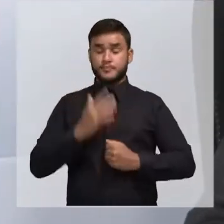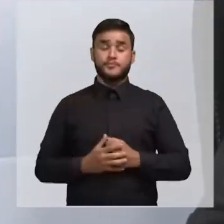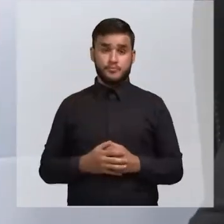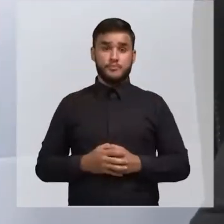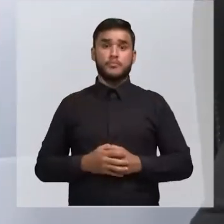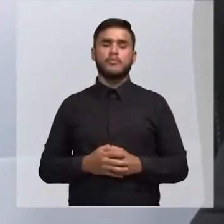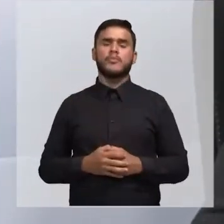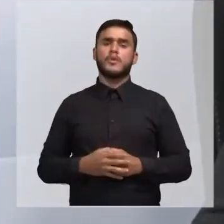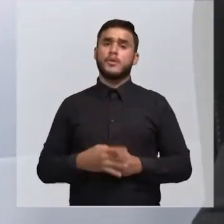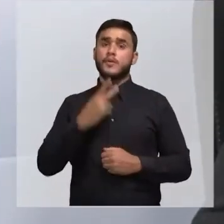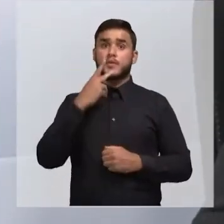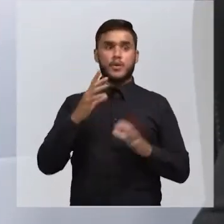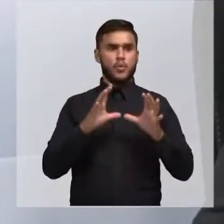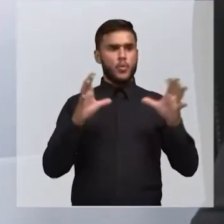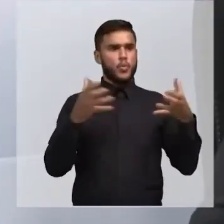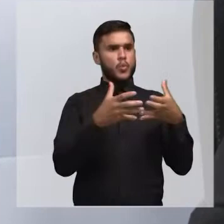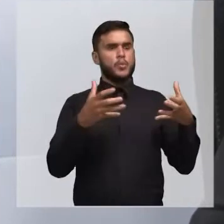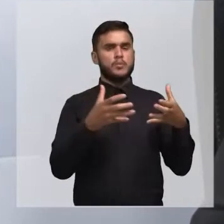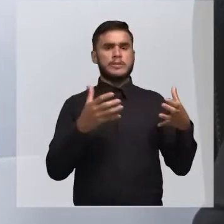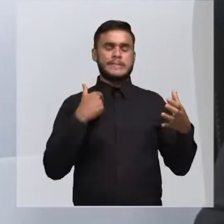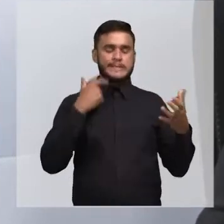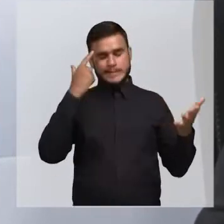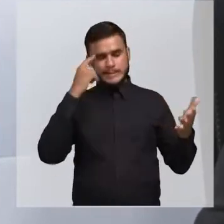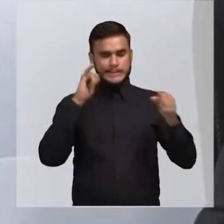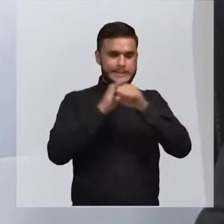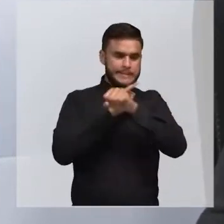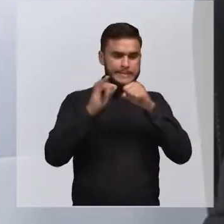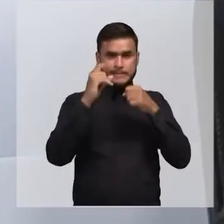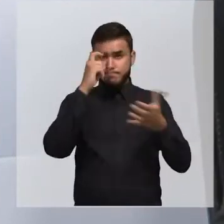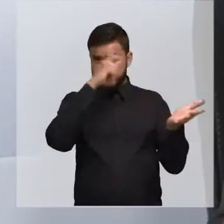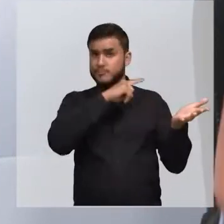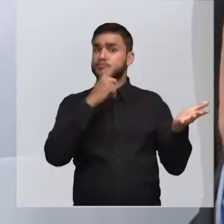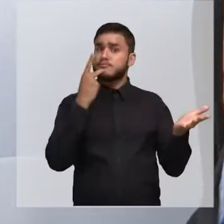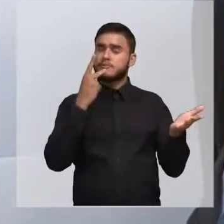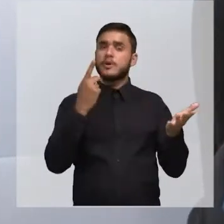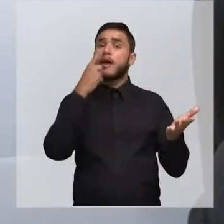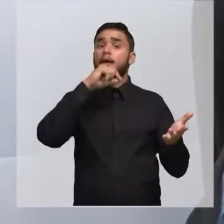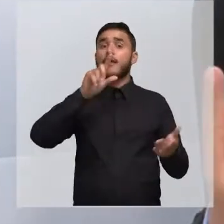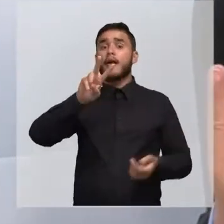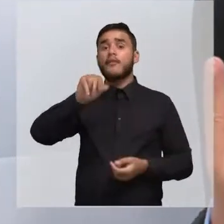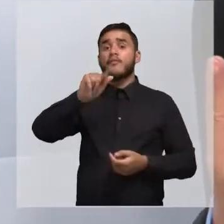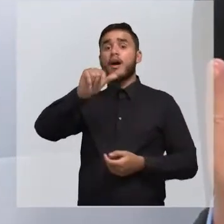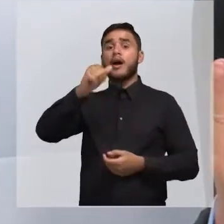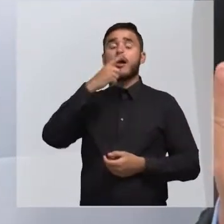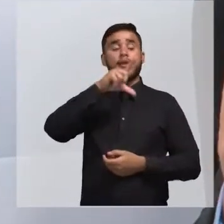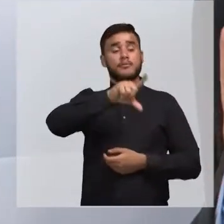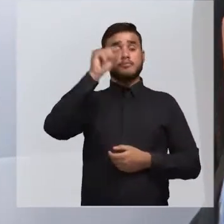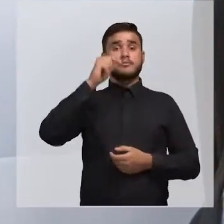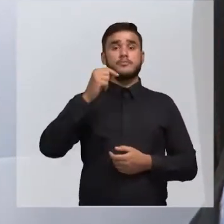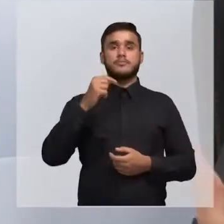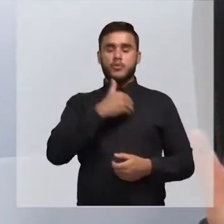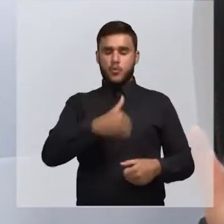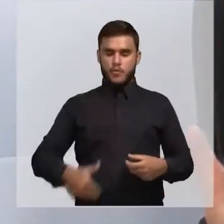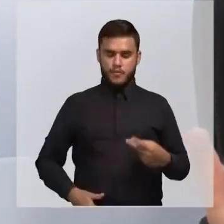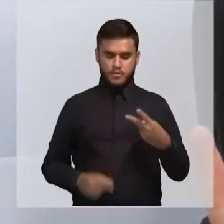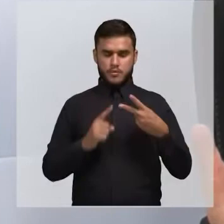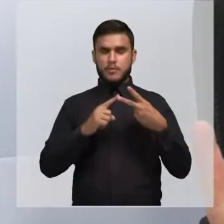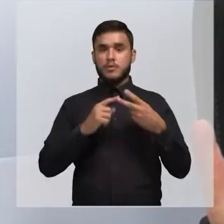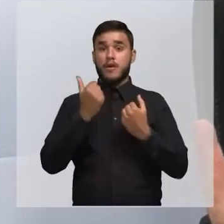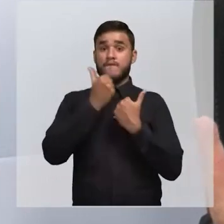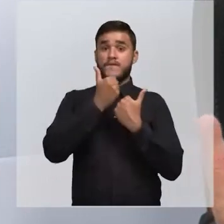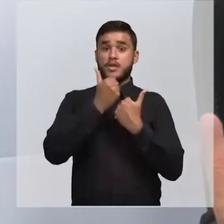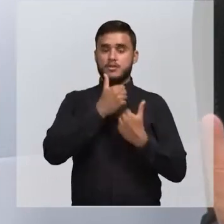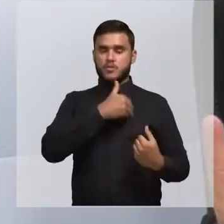muito gigantesco, você vai ter dificuldades. Por quê? Uma vaga de governador, uma vaga de